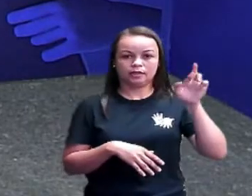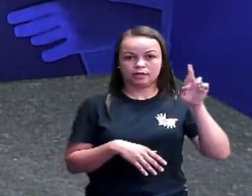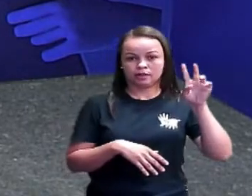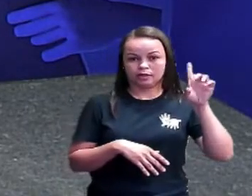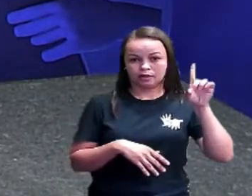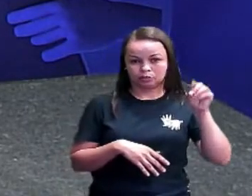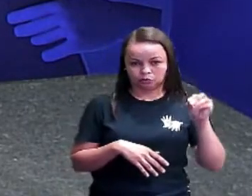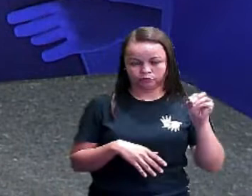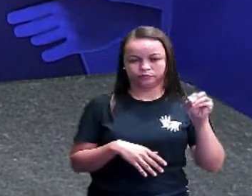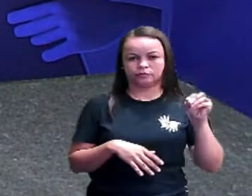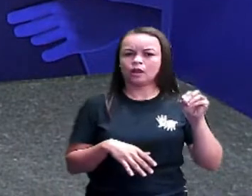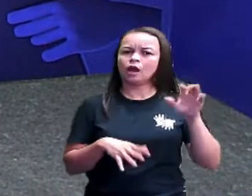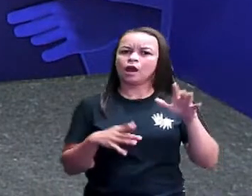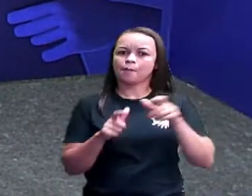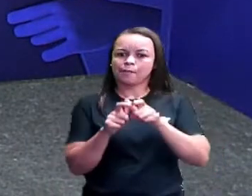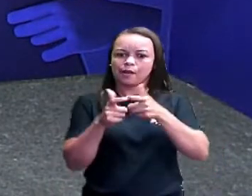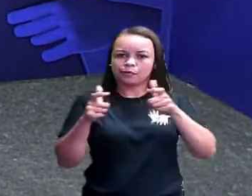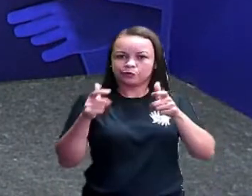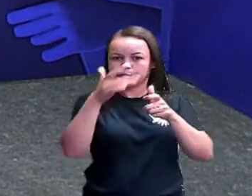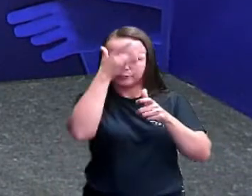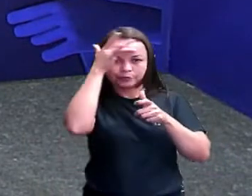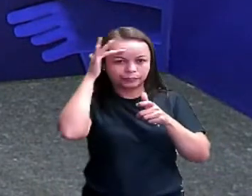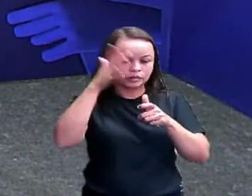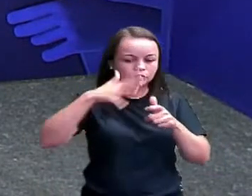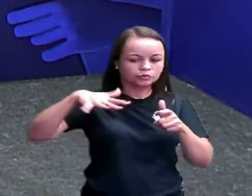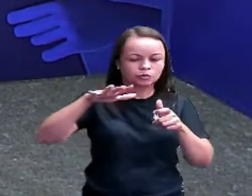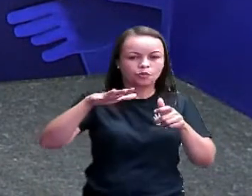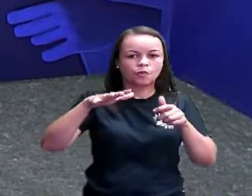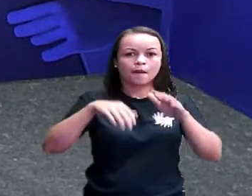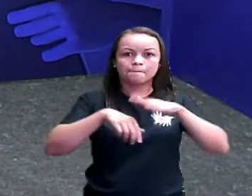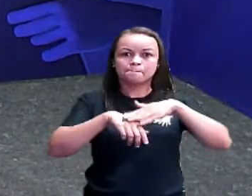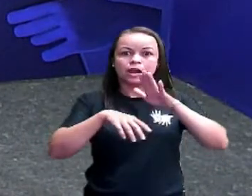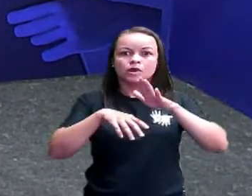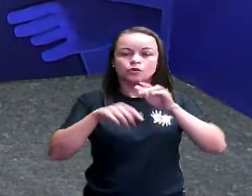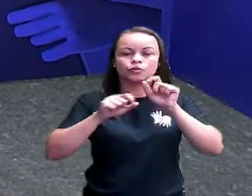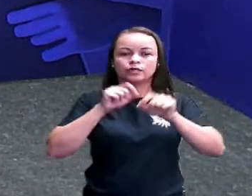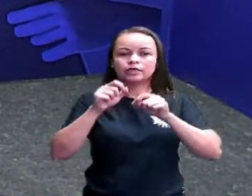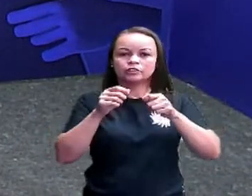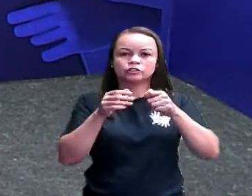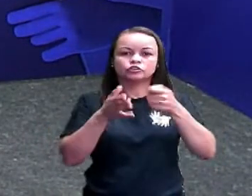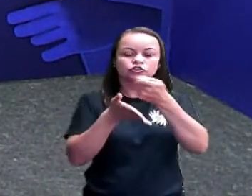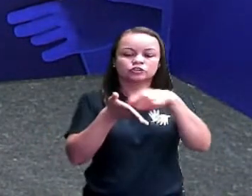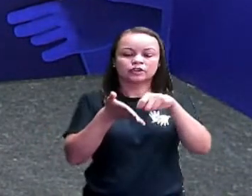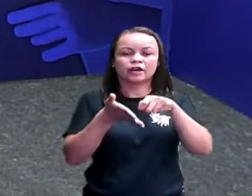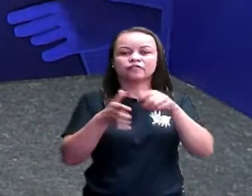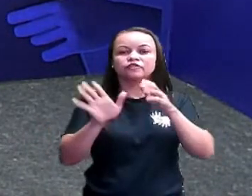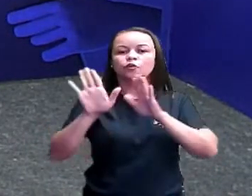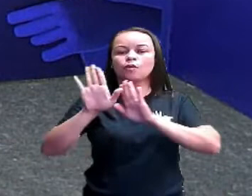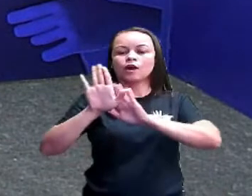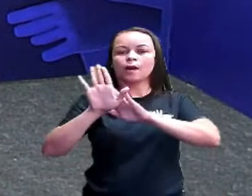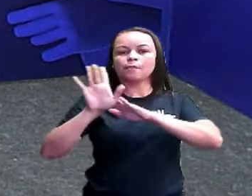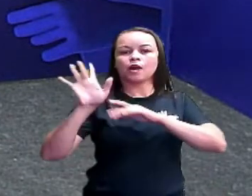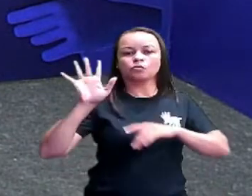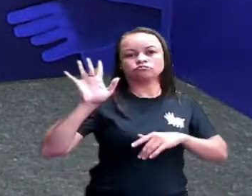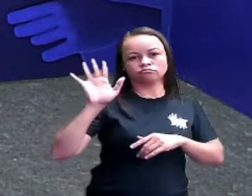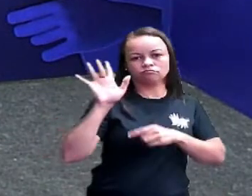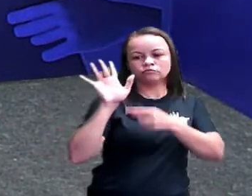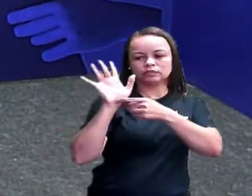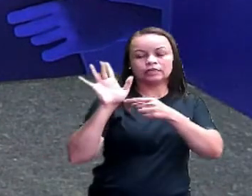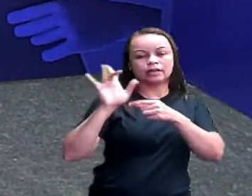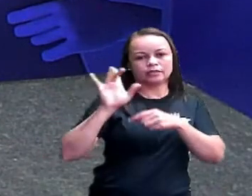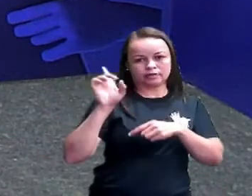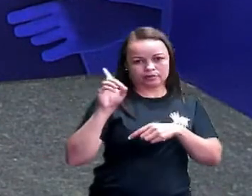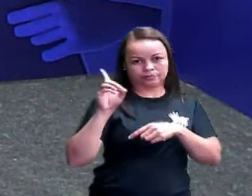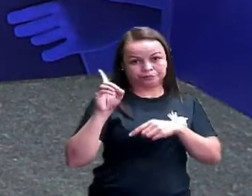a maioria, não são todas, mas a maioria, elas escrevem com a mão direita, que é essa